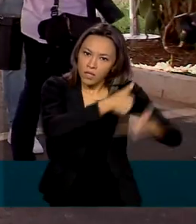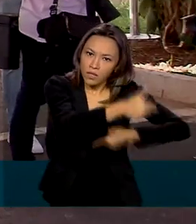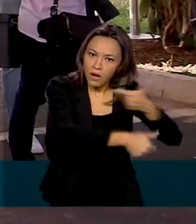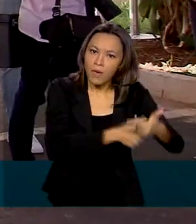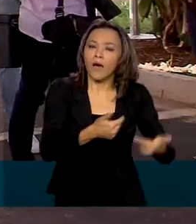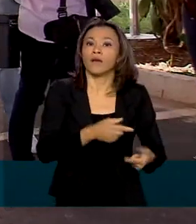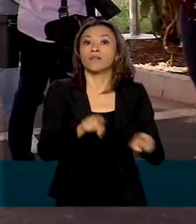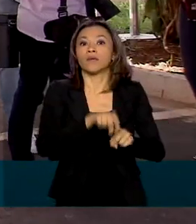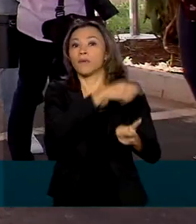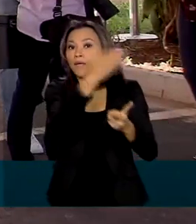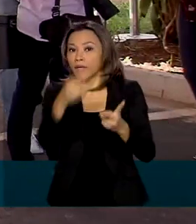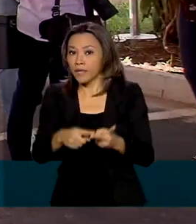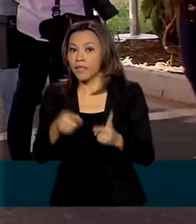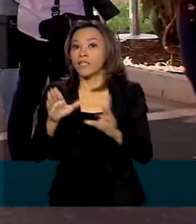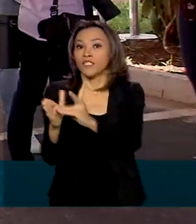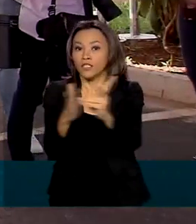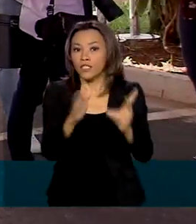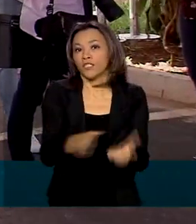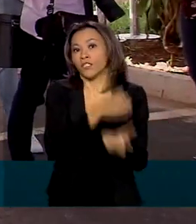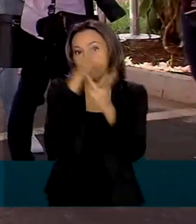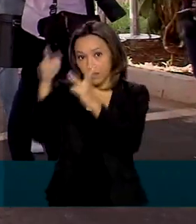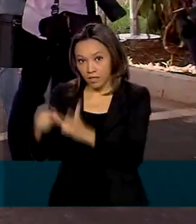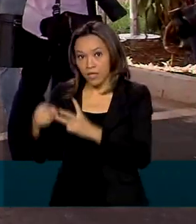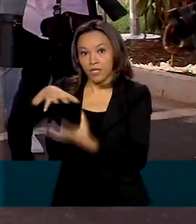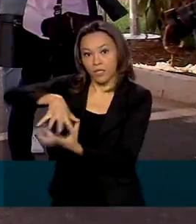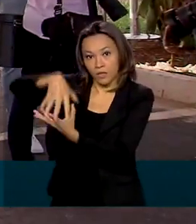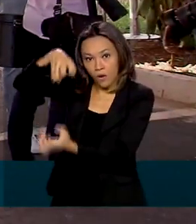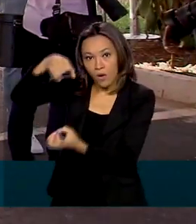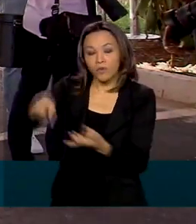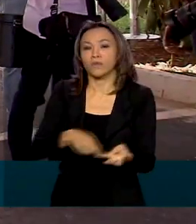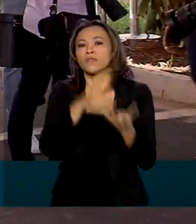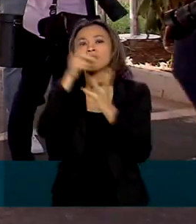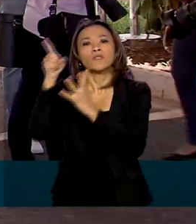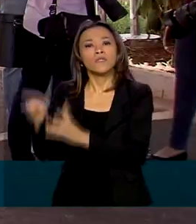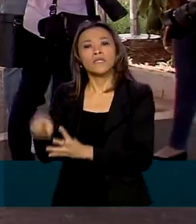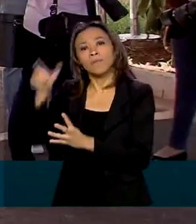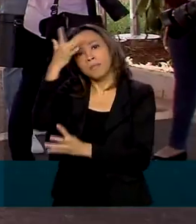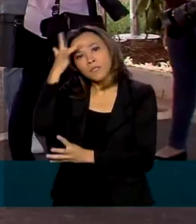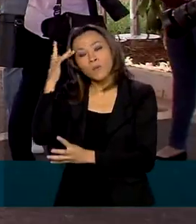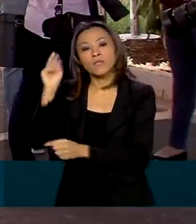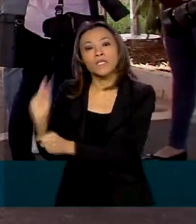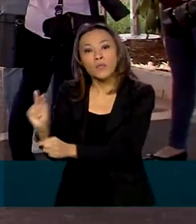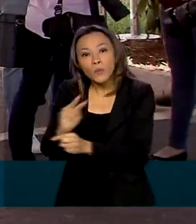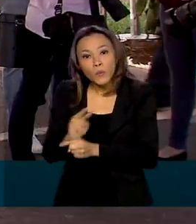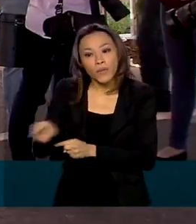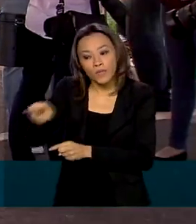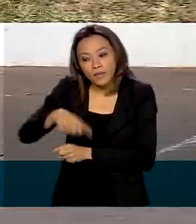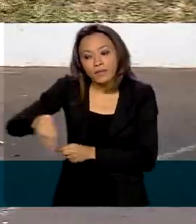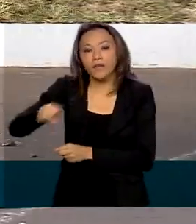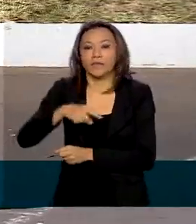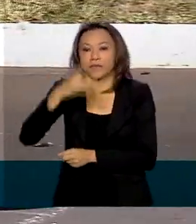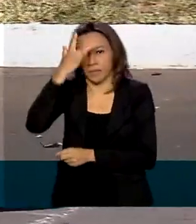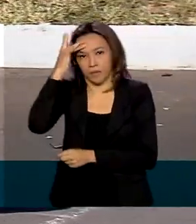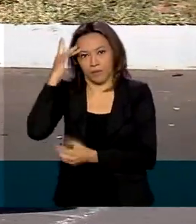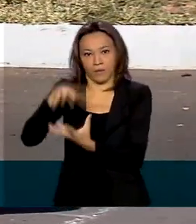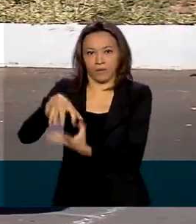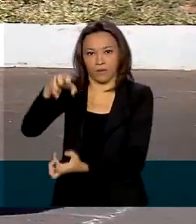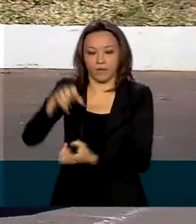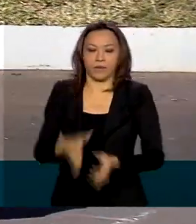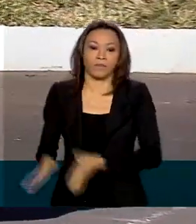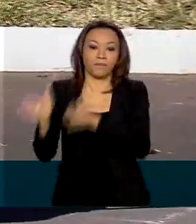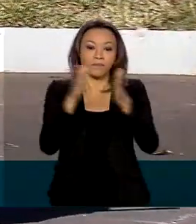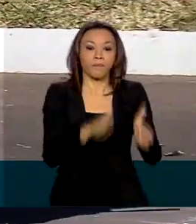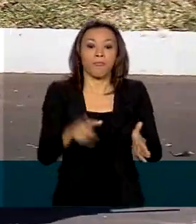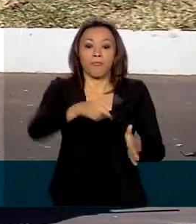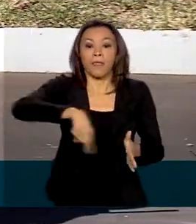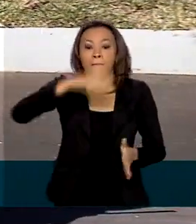pandemia além de indígenas idosos em caso de internação e os cuidadores que atuam nessas instituições as pessoas